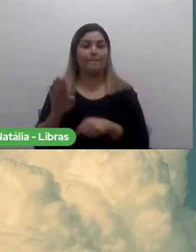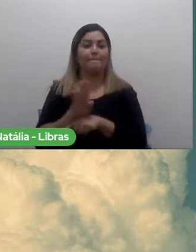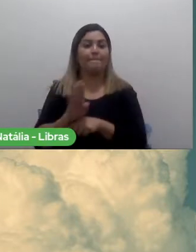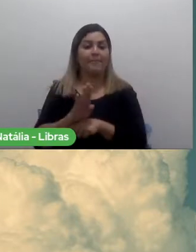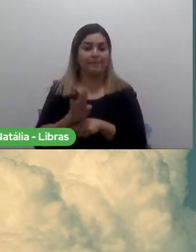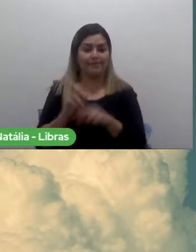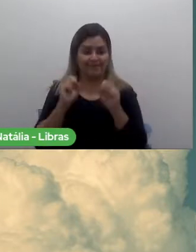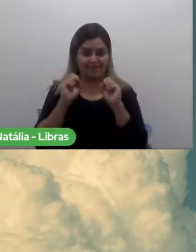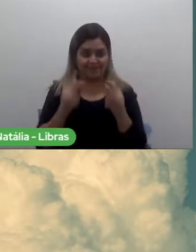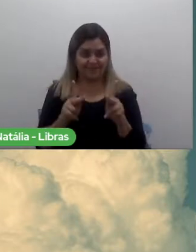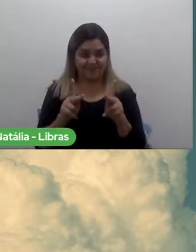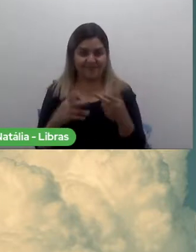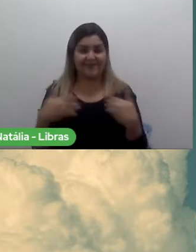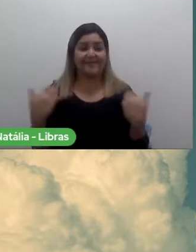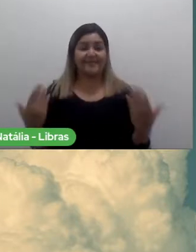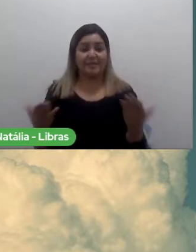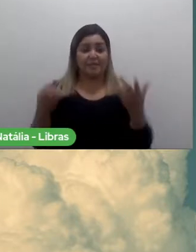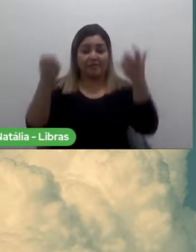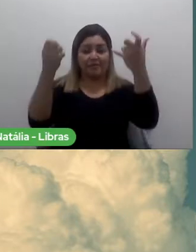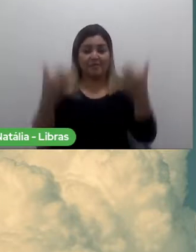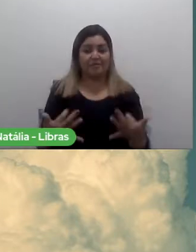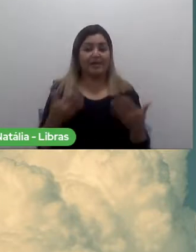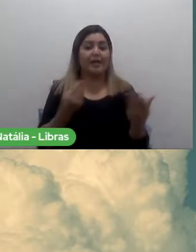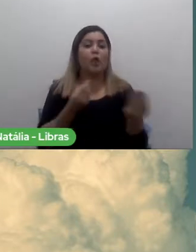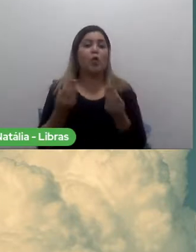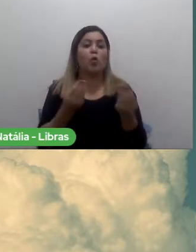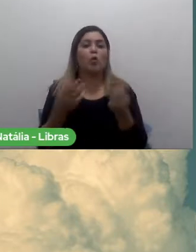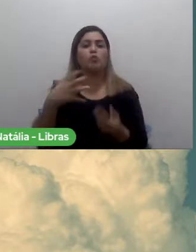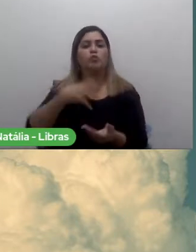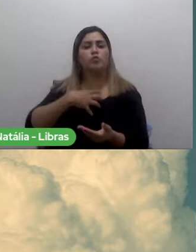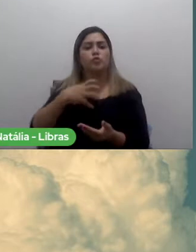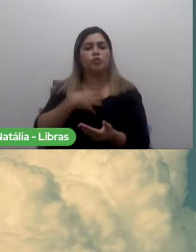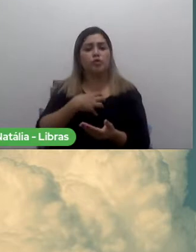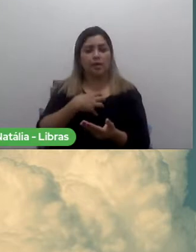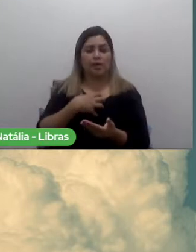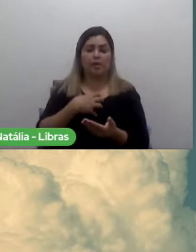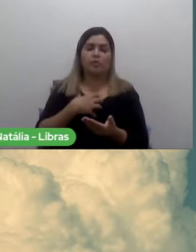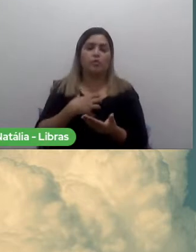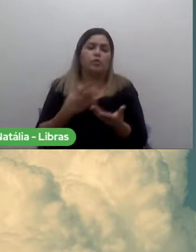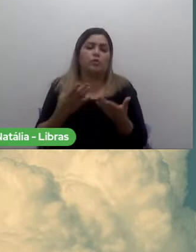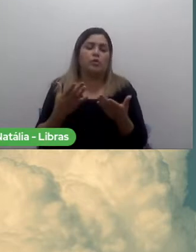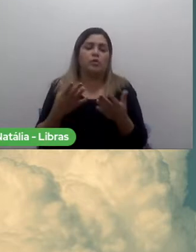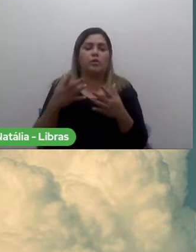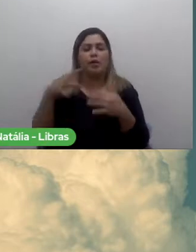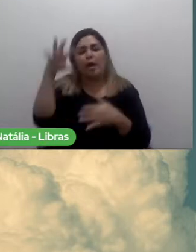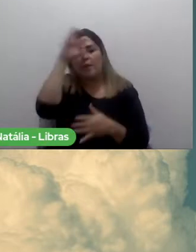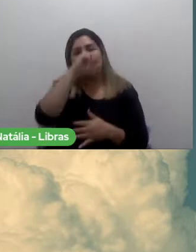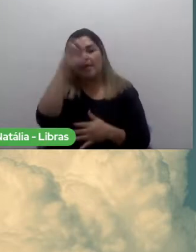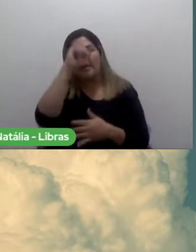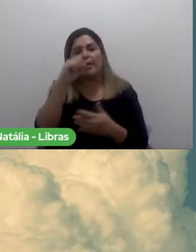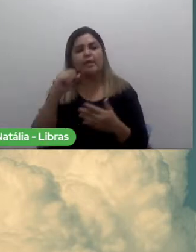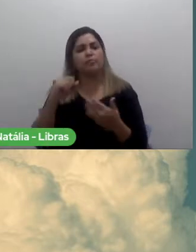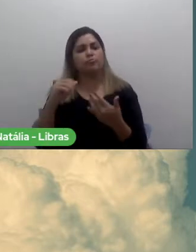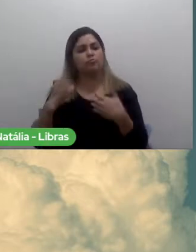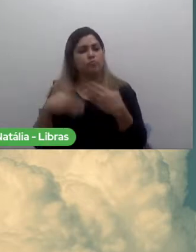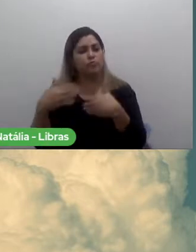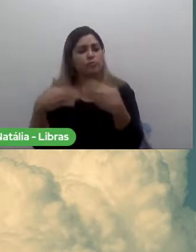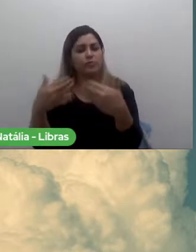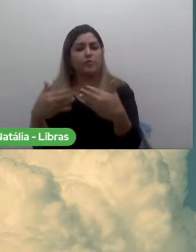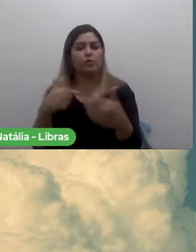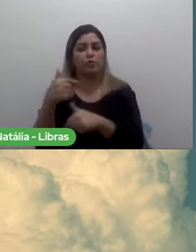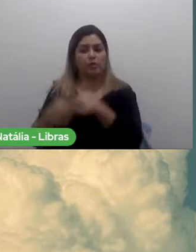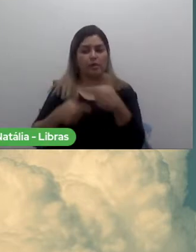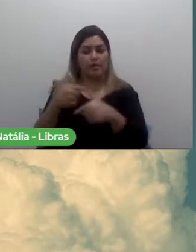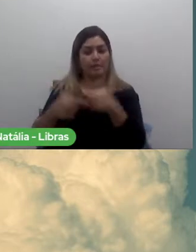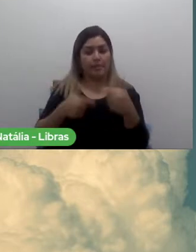certo? E estou aqui para falar de caminho para a produção, tá? Mais conhecido pelo termo em inglês, Path to Production,